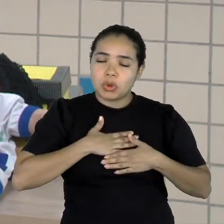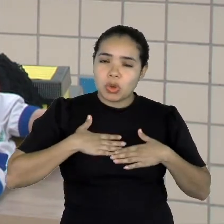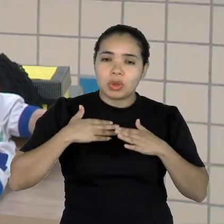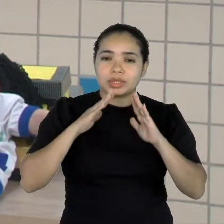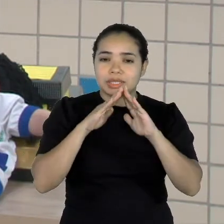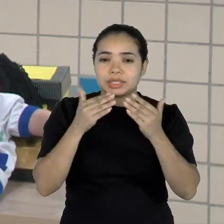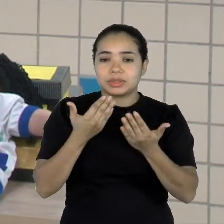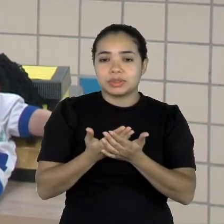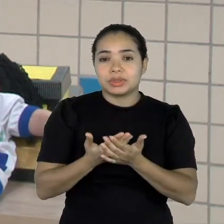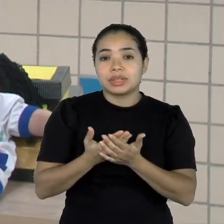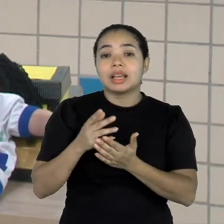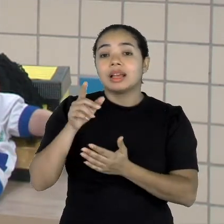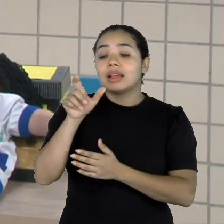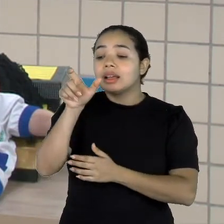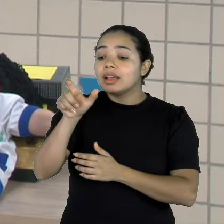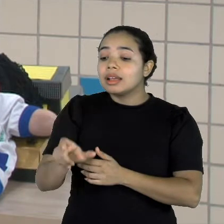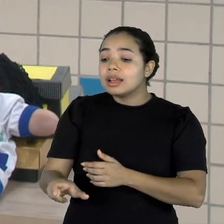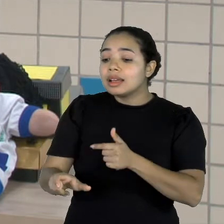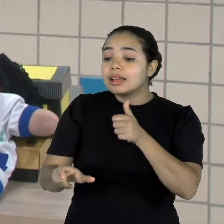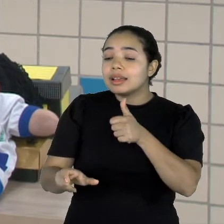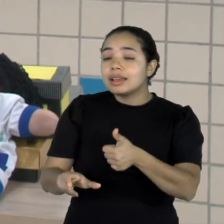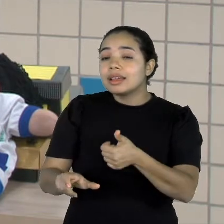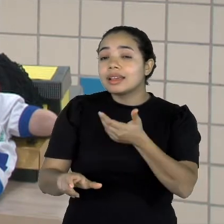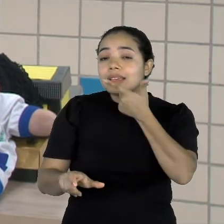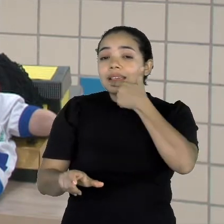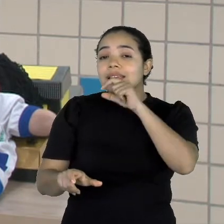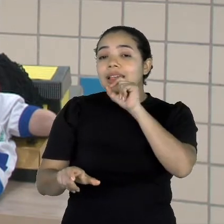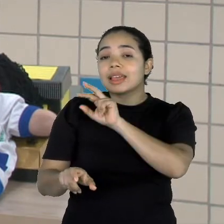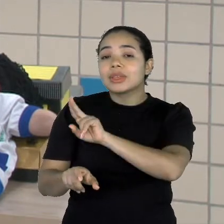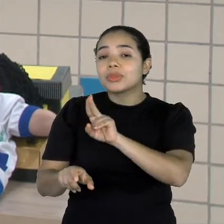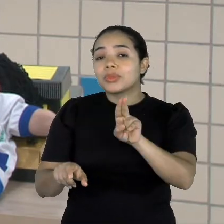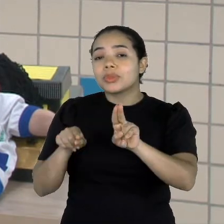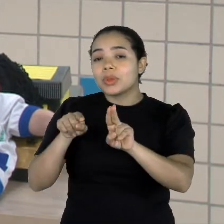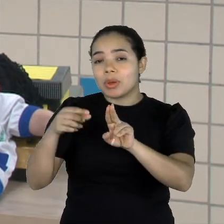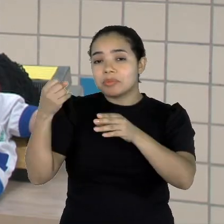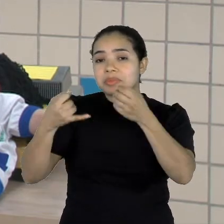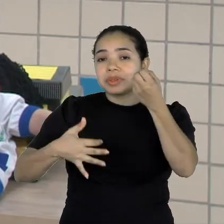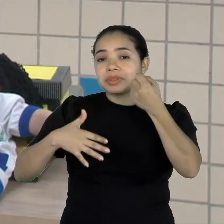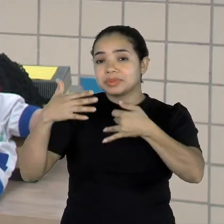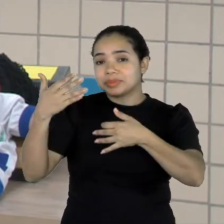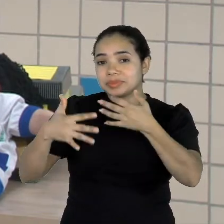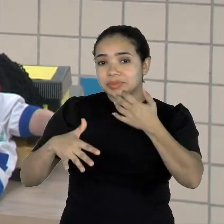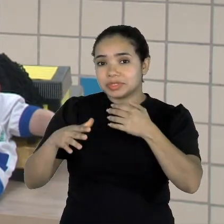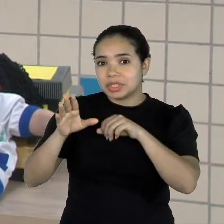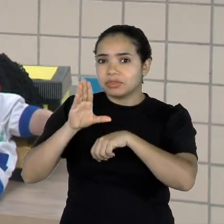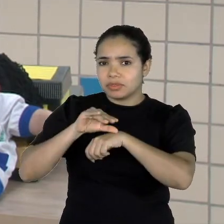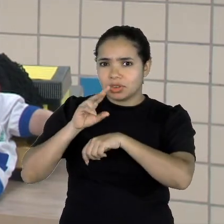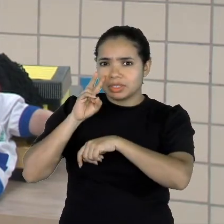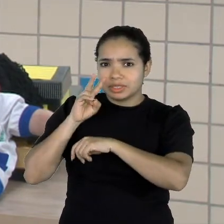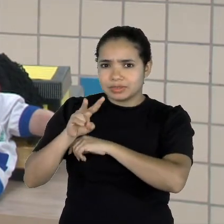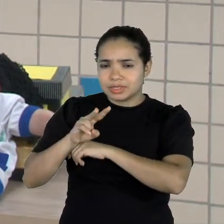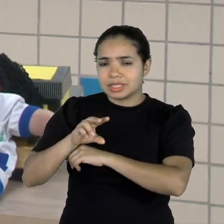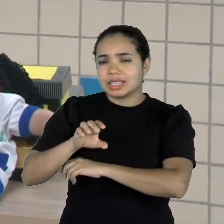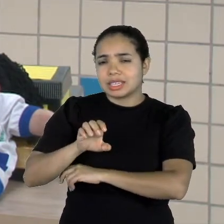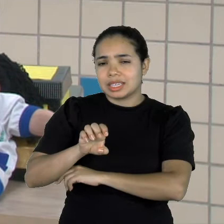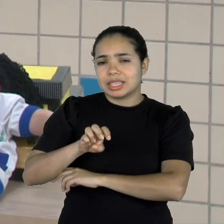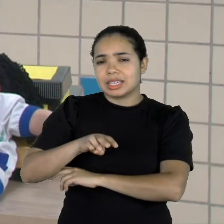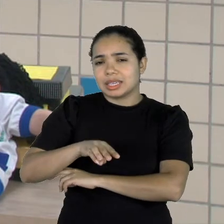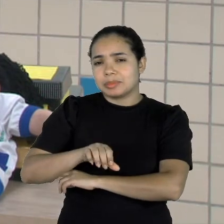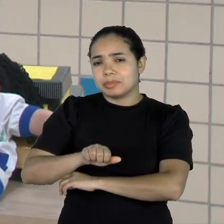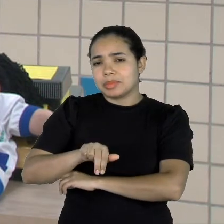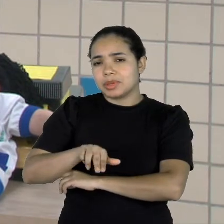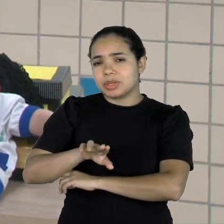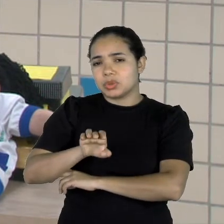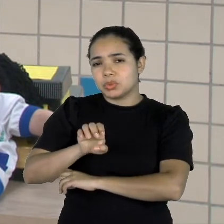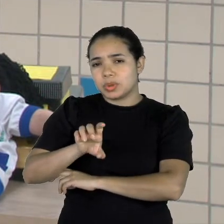relato? Prestar atenção, tem até a foto da Emanuele, irmã da Vitória. Qual a idade